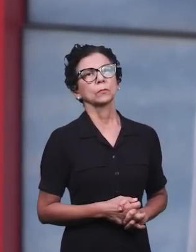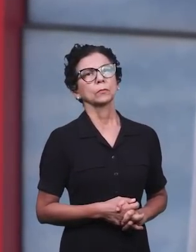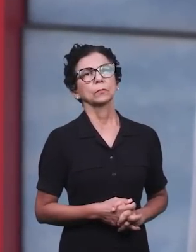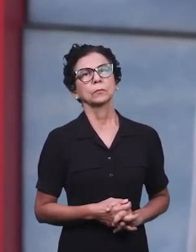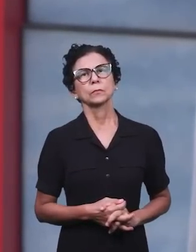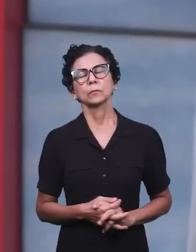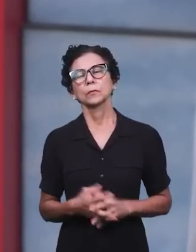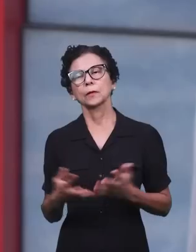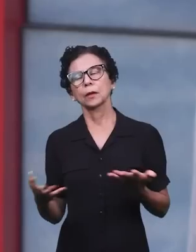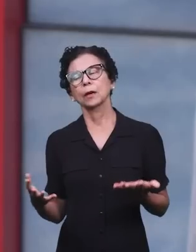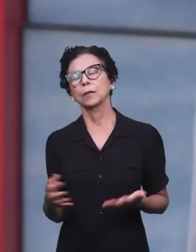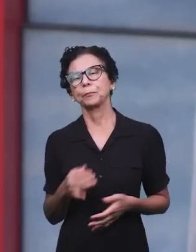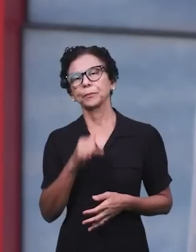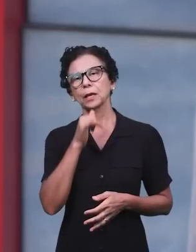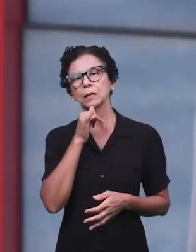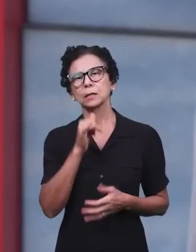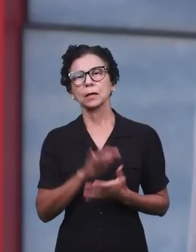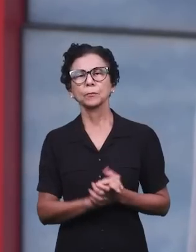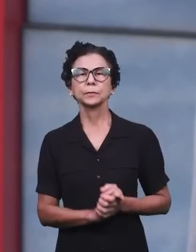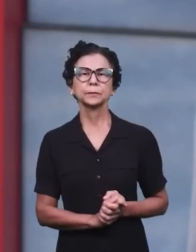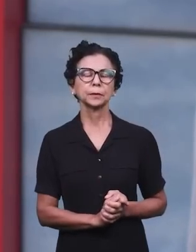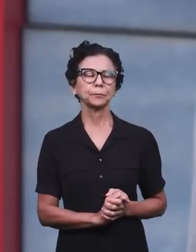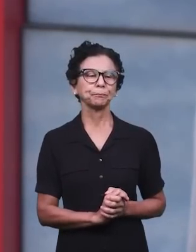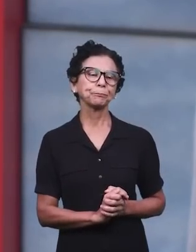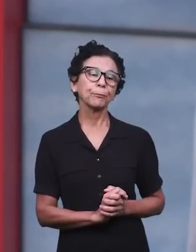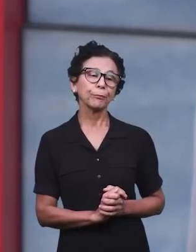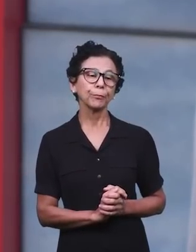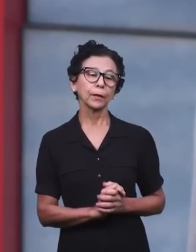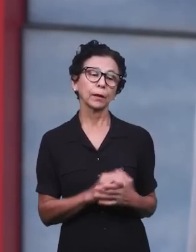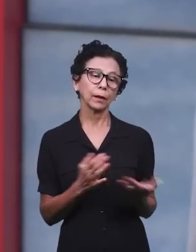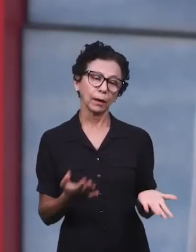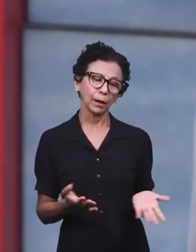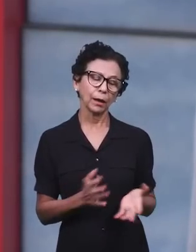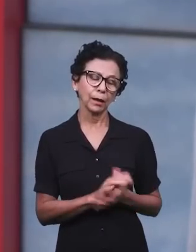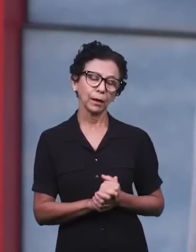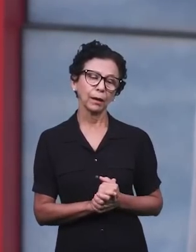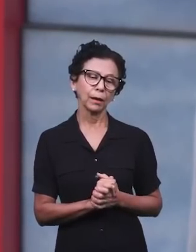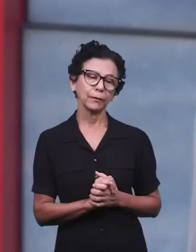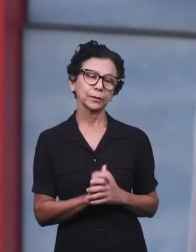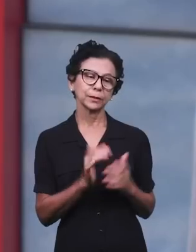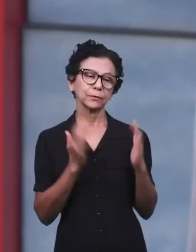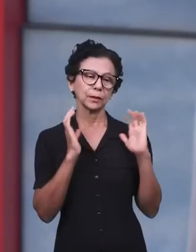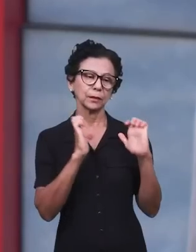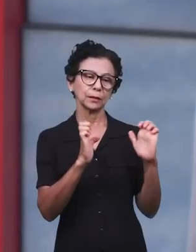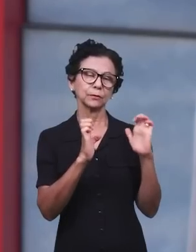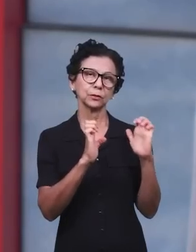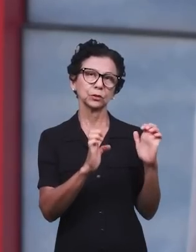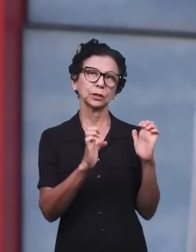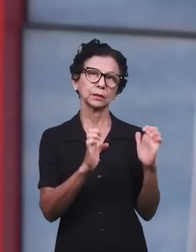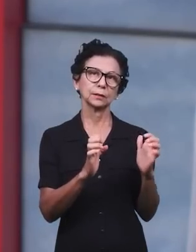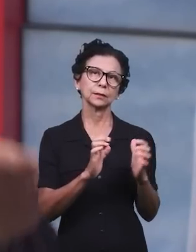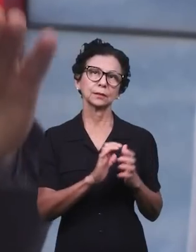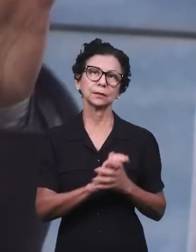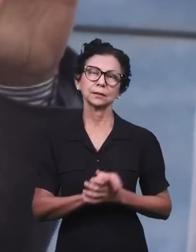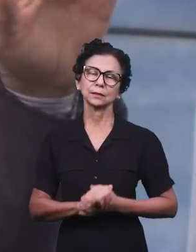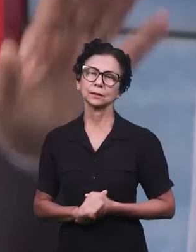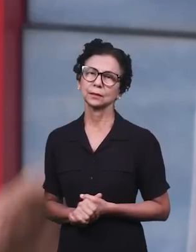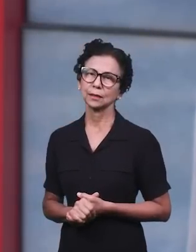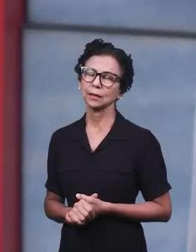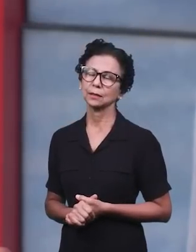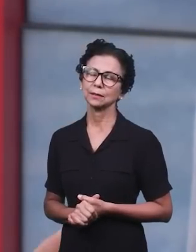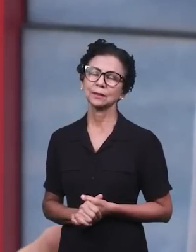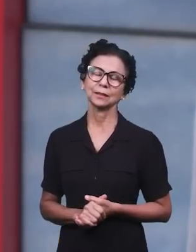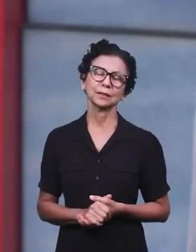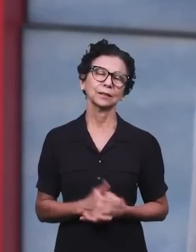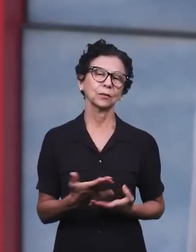também evangelizar palavras e apenas dizer, né? A palavra lá foi acho que é Tiago mesmo, fala: ide, fartai-vos,